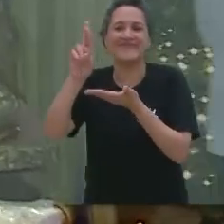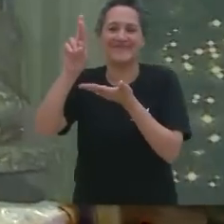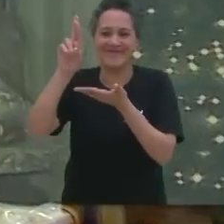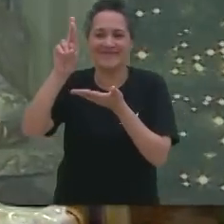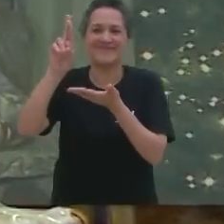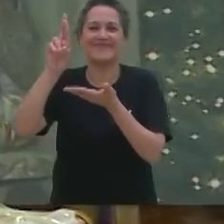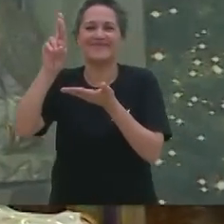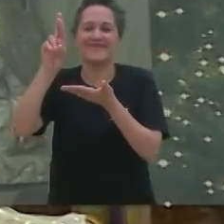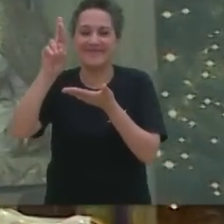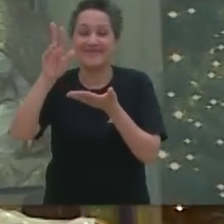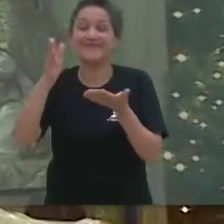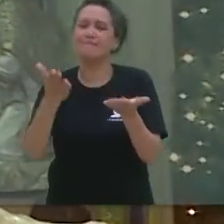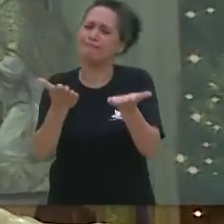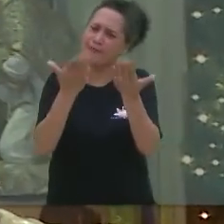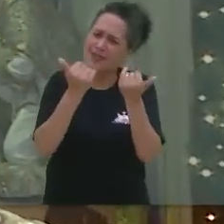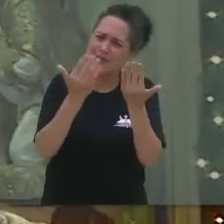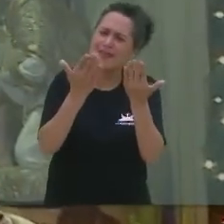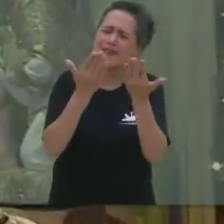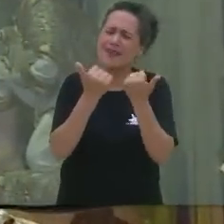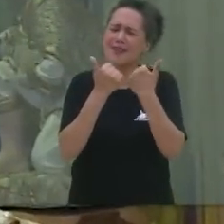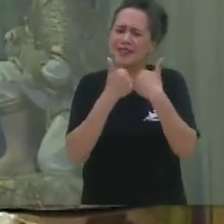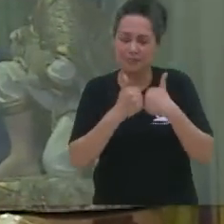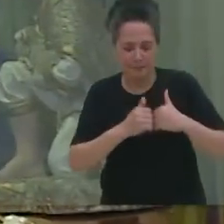Messias. Abre o coração.